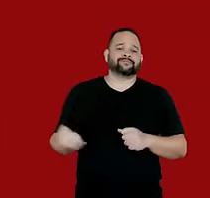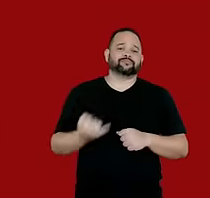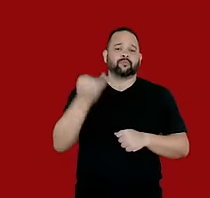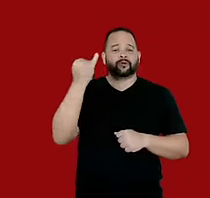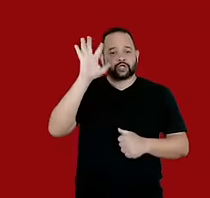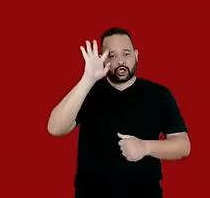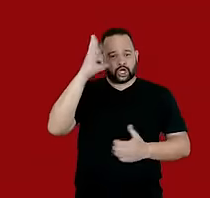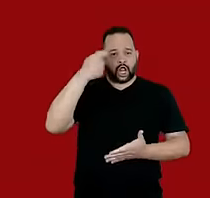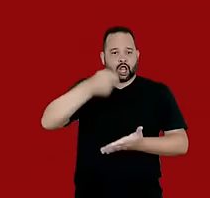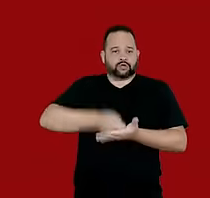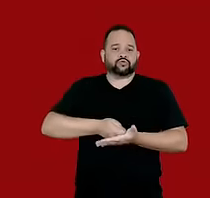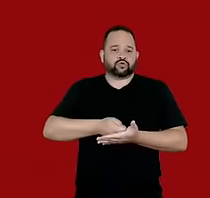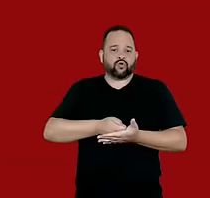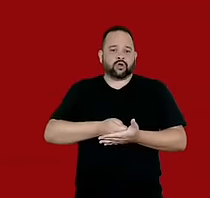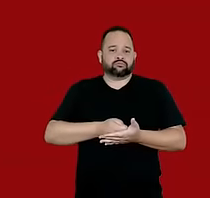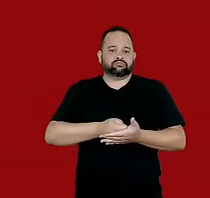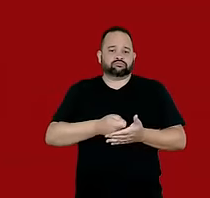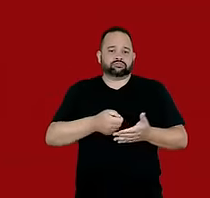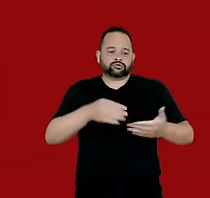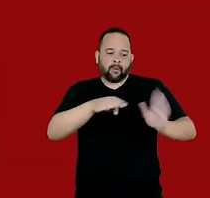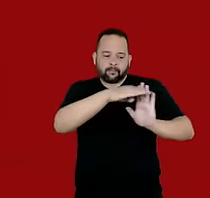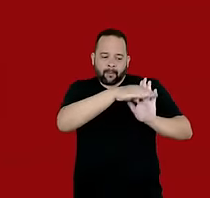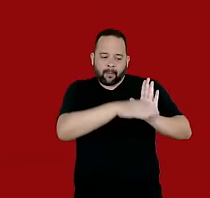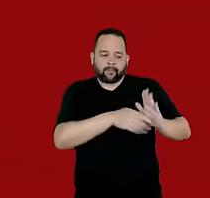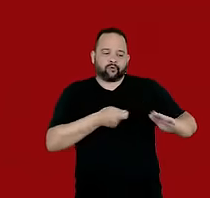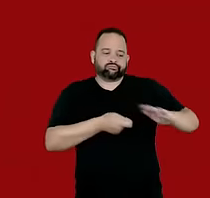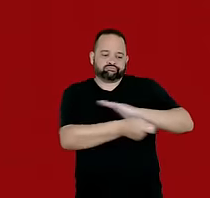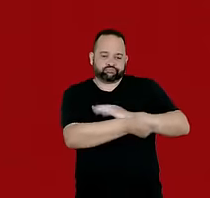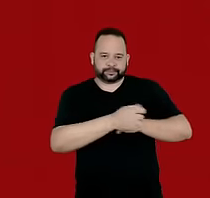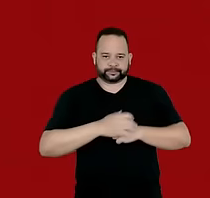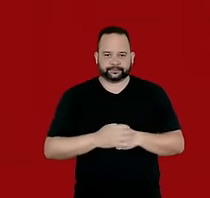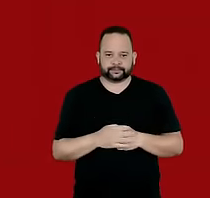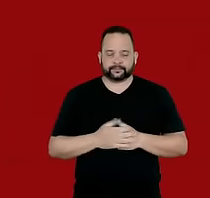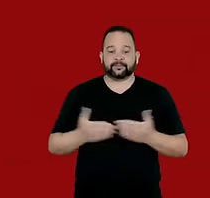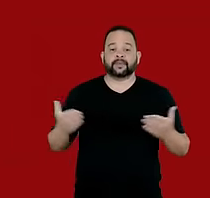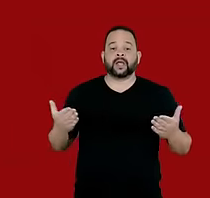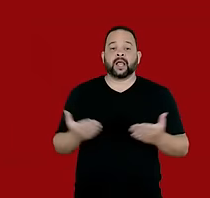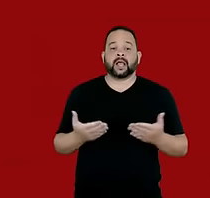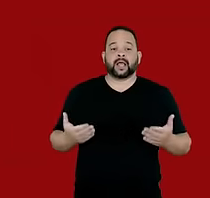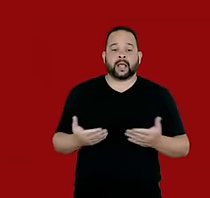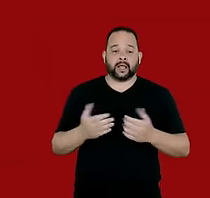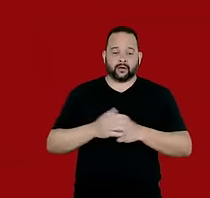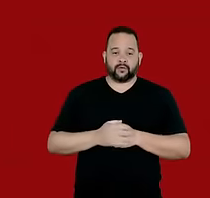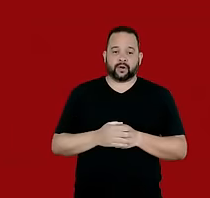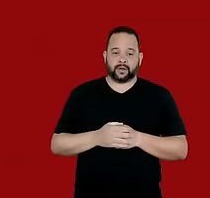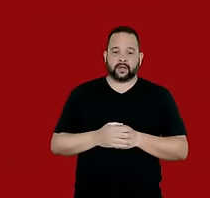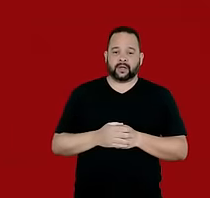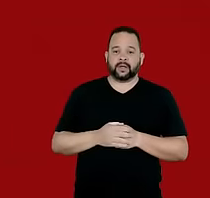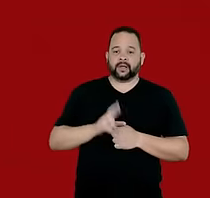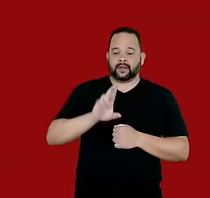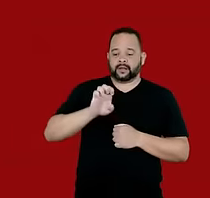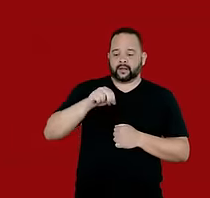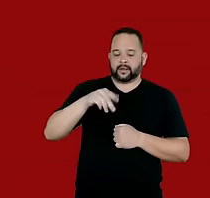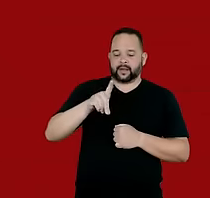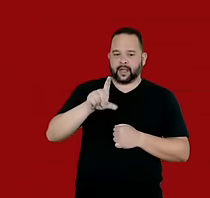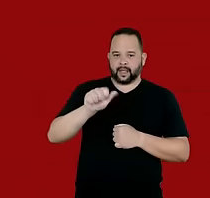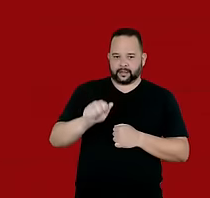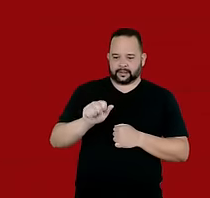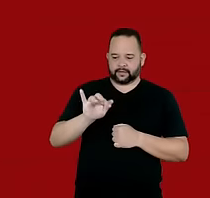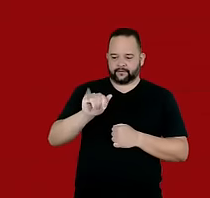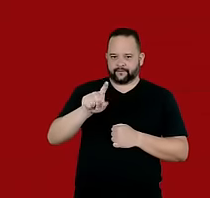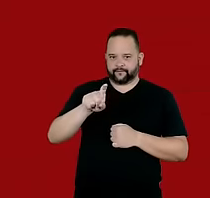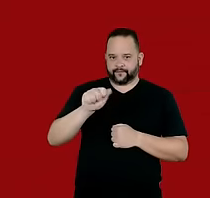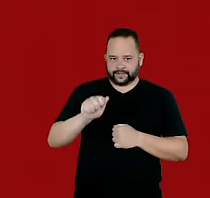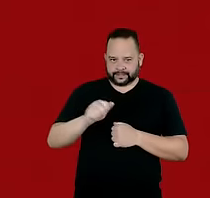de investimento Vamos falar agora de renda fixa no Brasil tá porque a parte de taxa de juros uma parte importante dos nossos